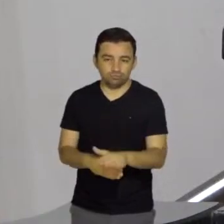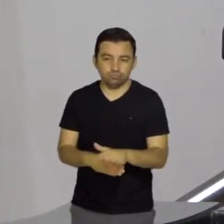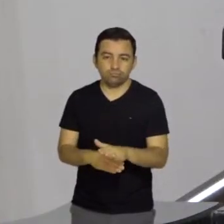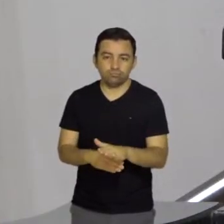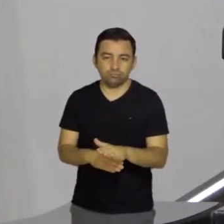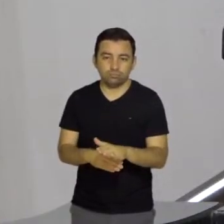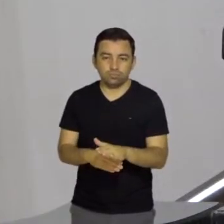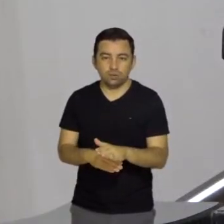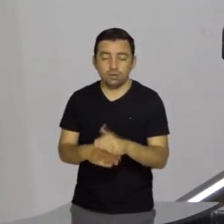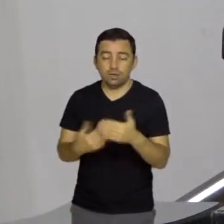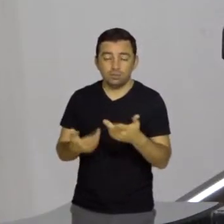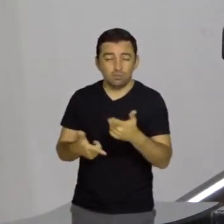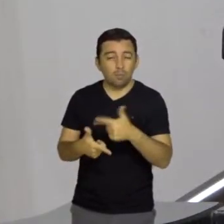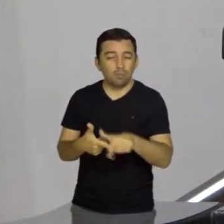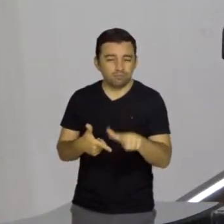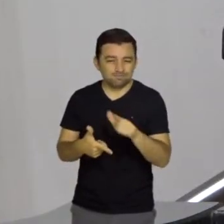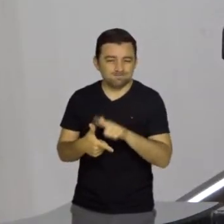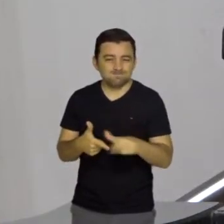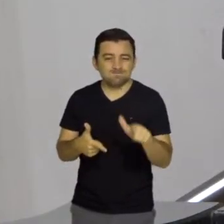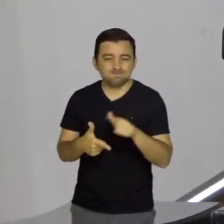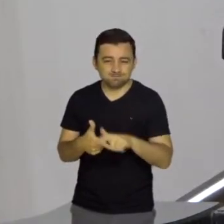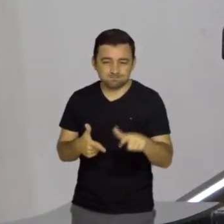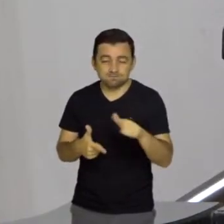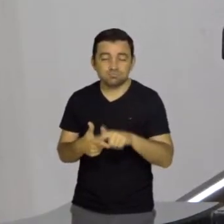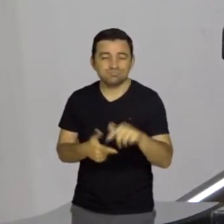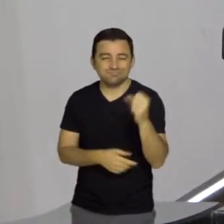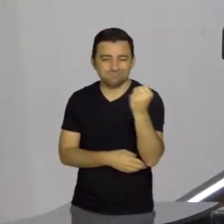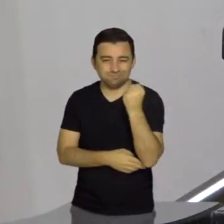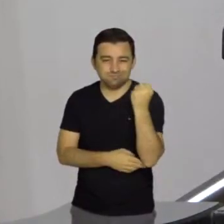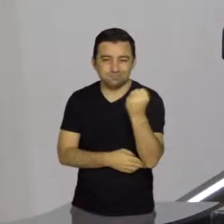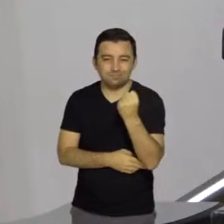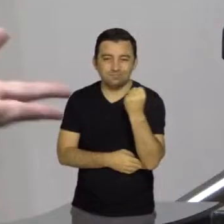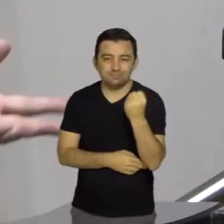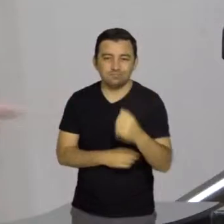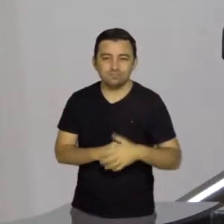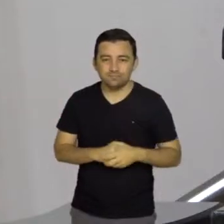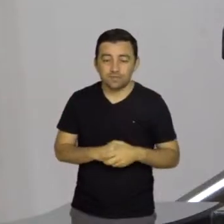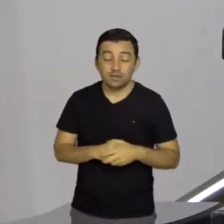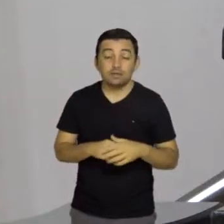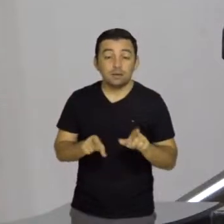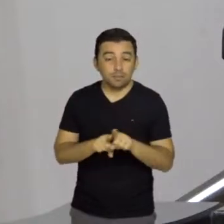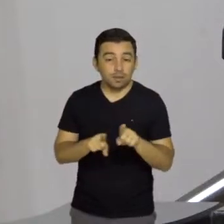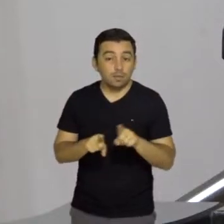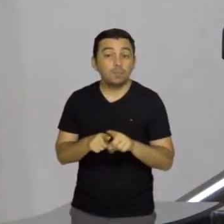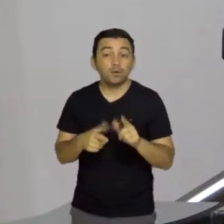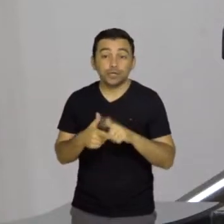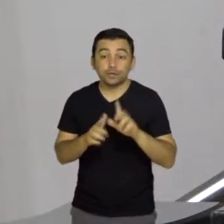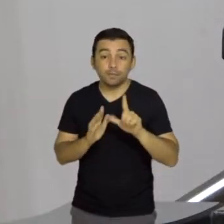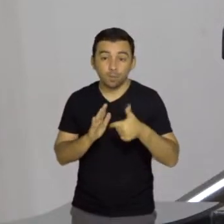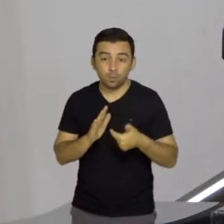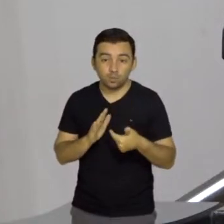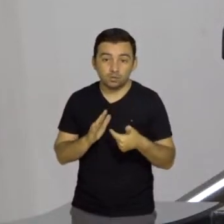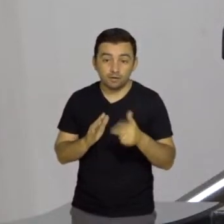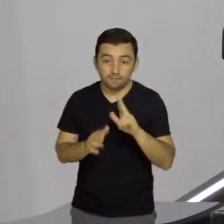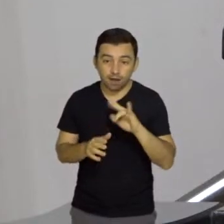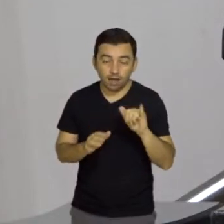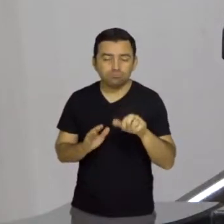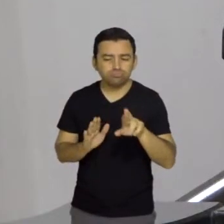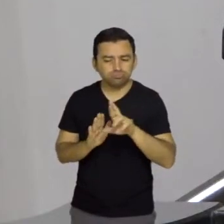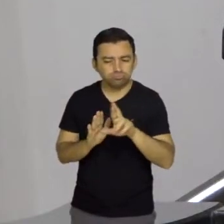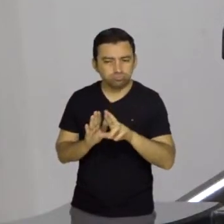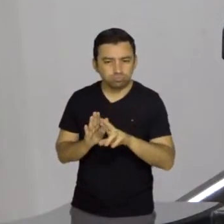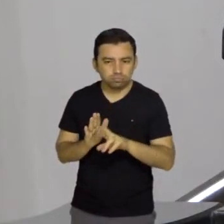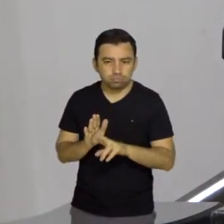num problema que é muito grave. E depois o projeto vai ser regulamentado